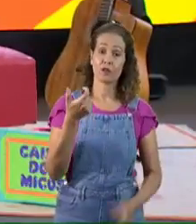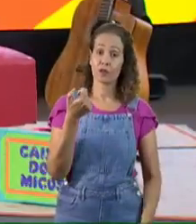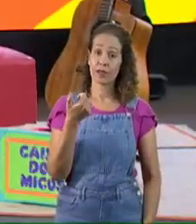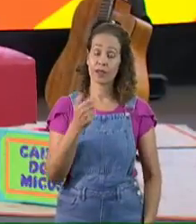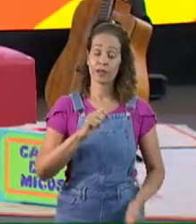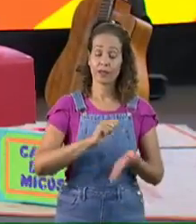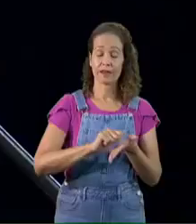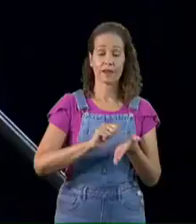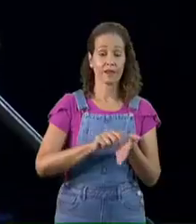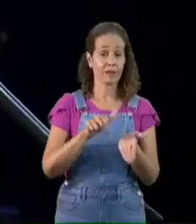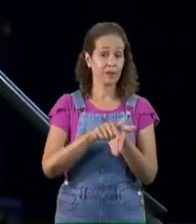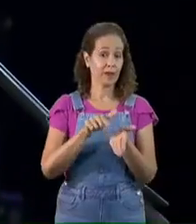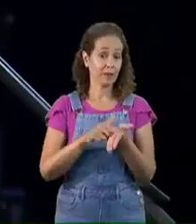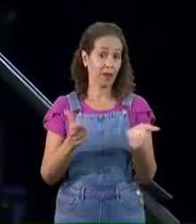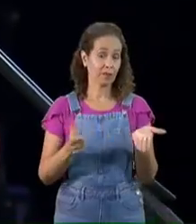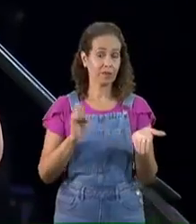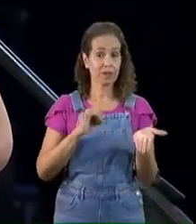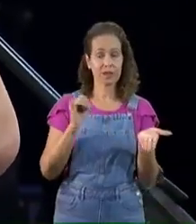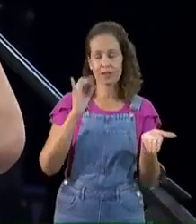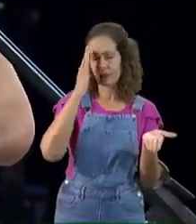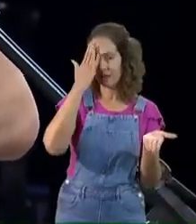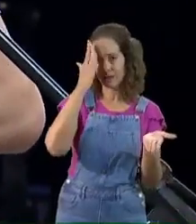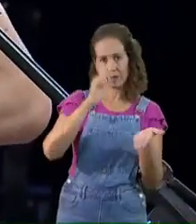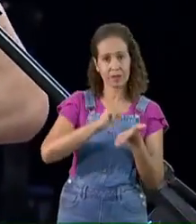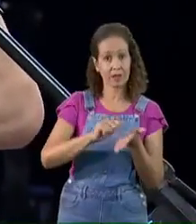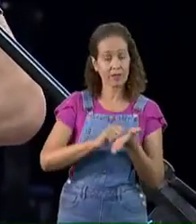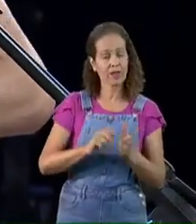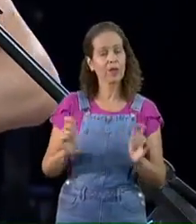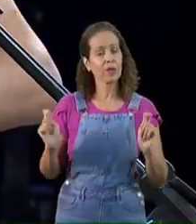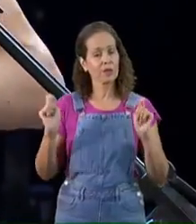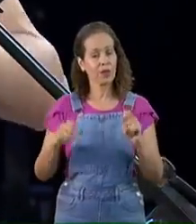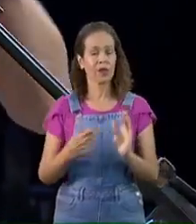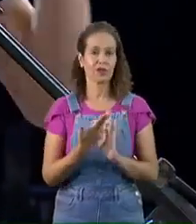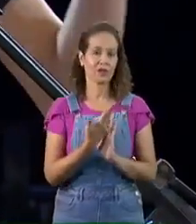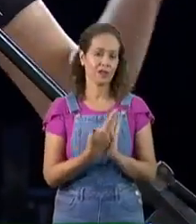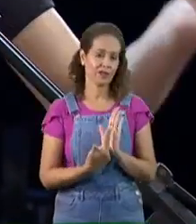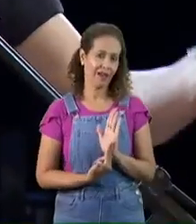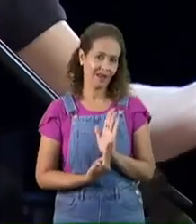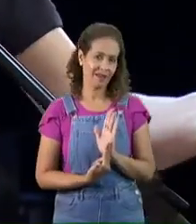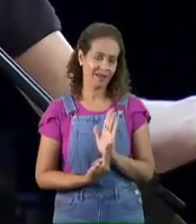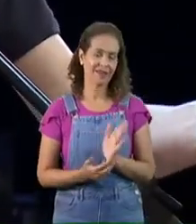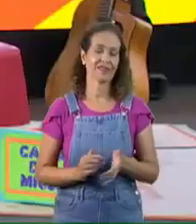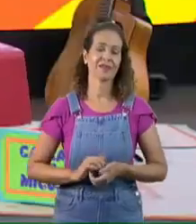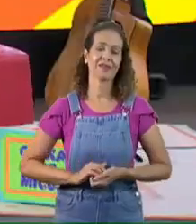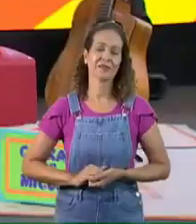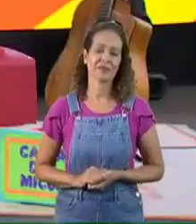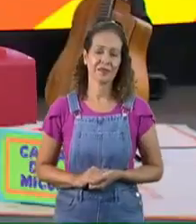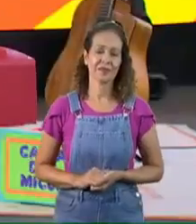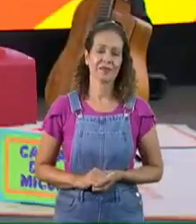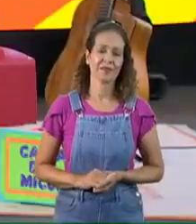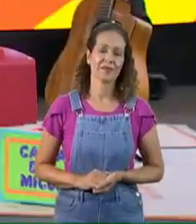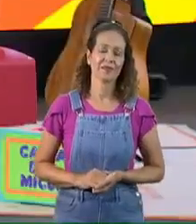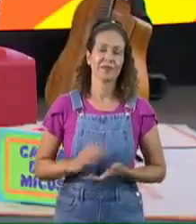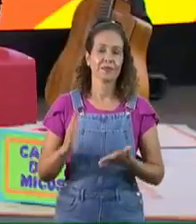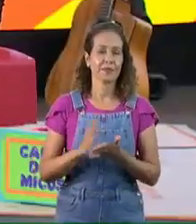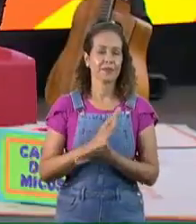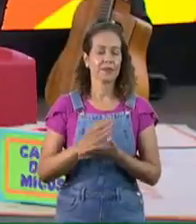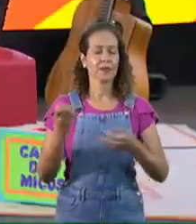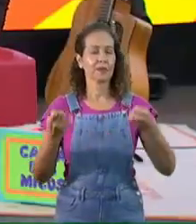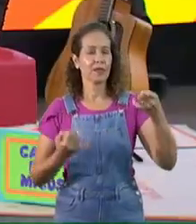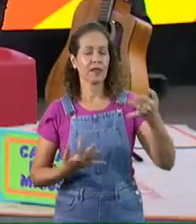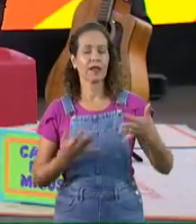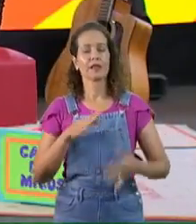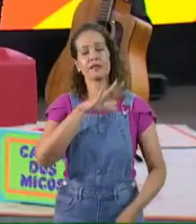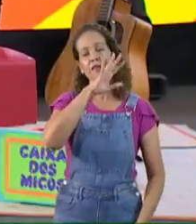um. Quem não souber escrever, pode desenhar, né? Uhum. Eu vi que vocês falaram alguns animais,